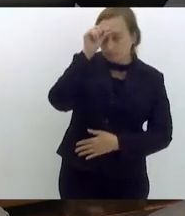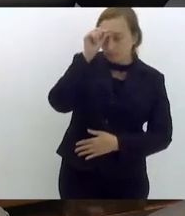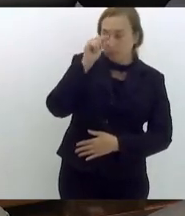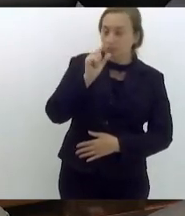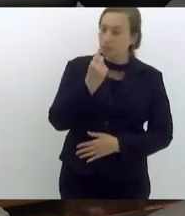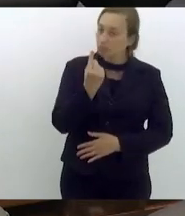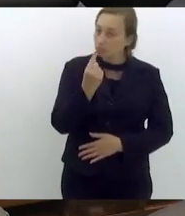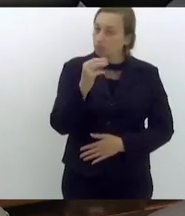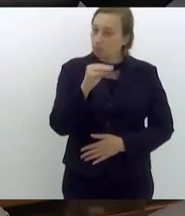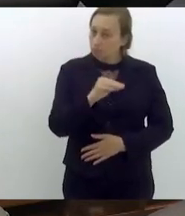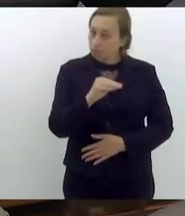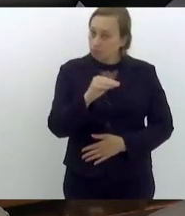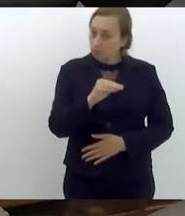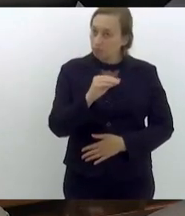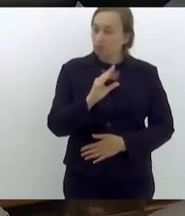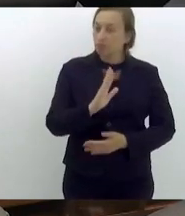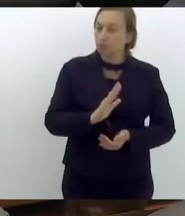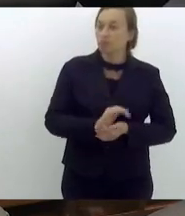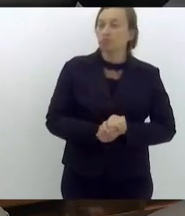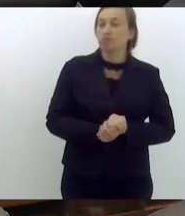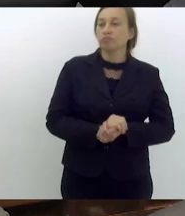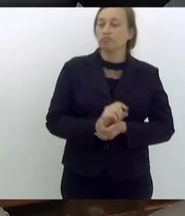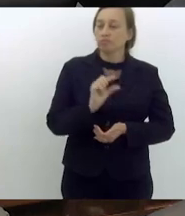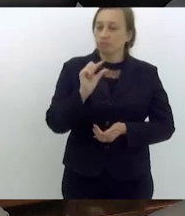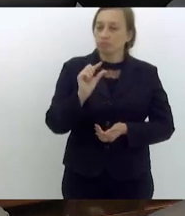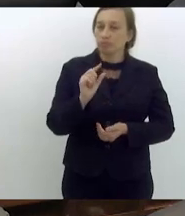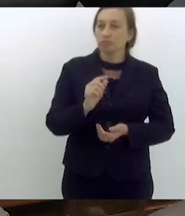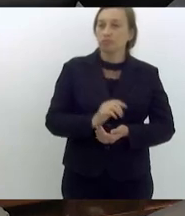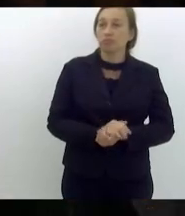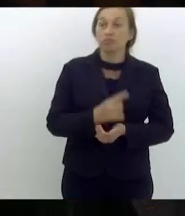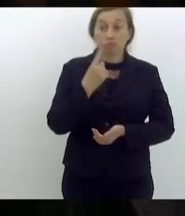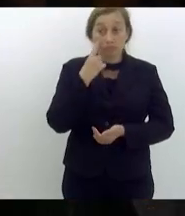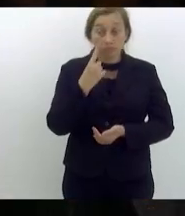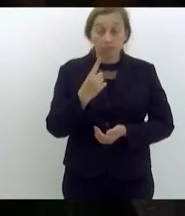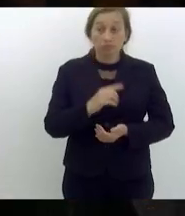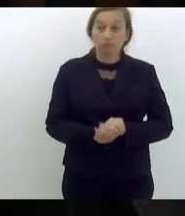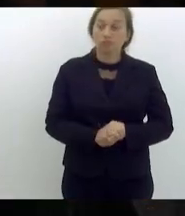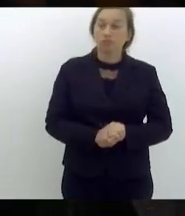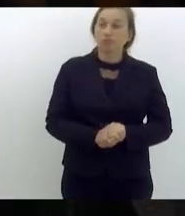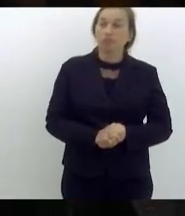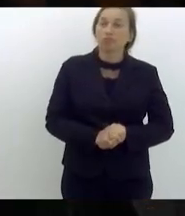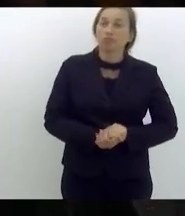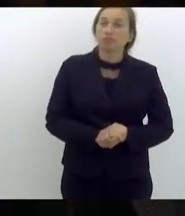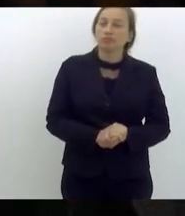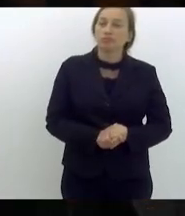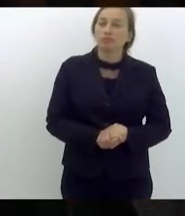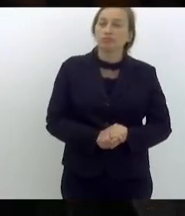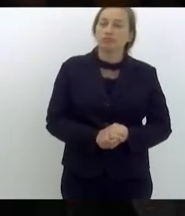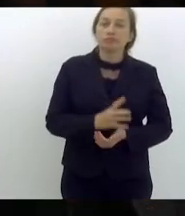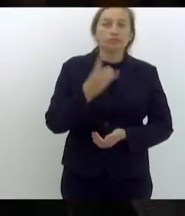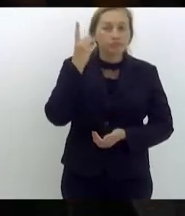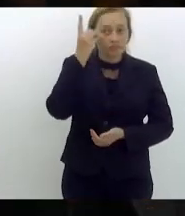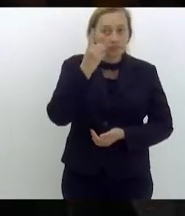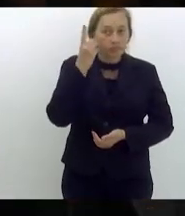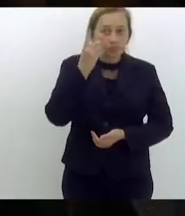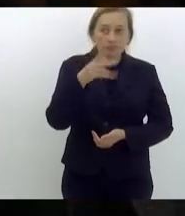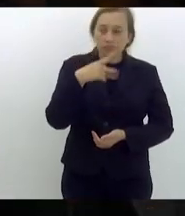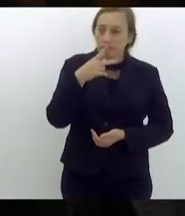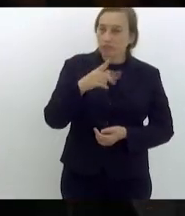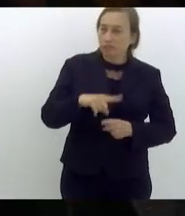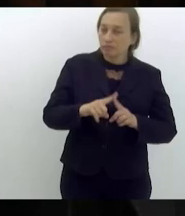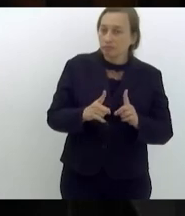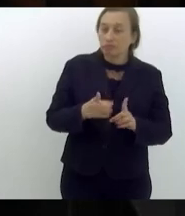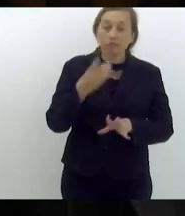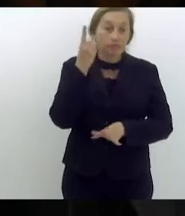atenção eu vi aqui em tom de brincadeira Deputado dizer assim mas a